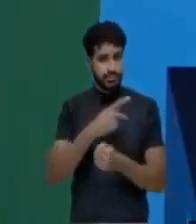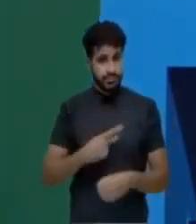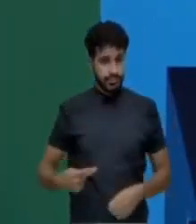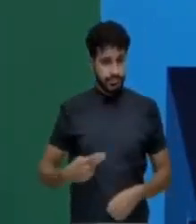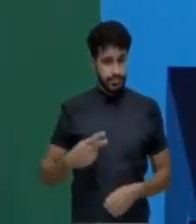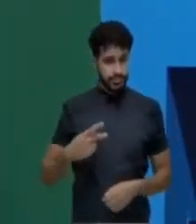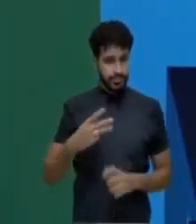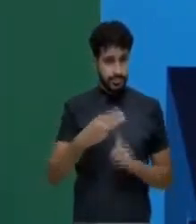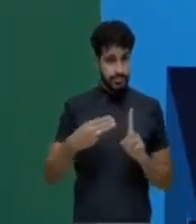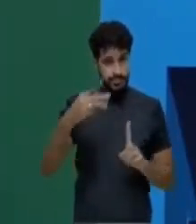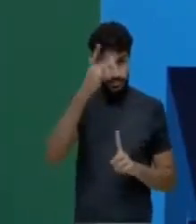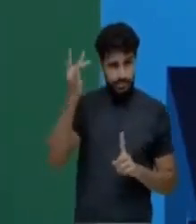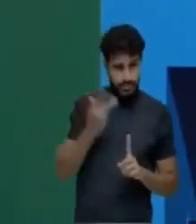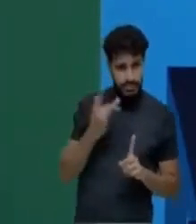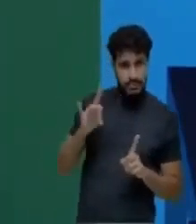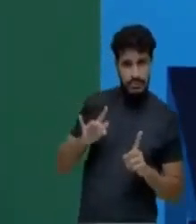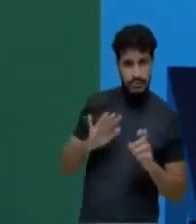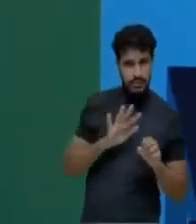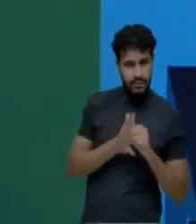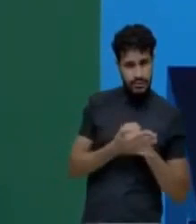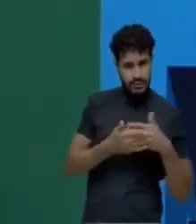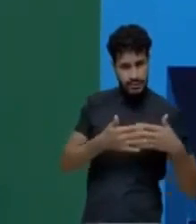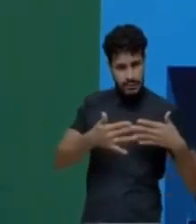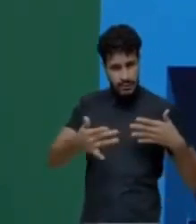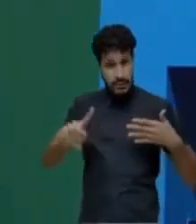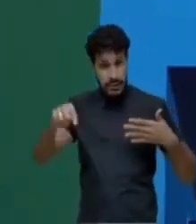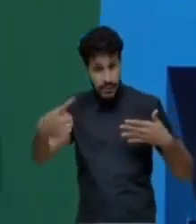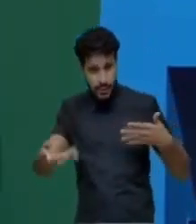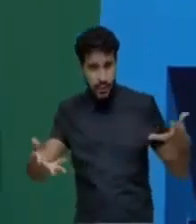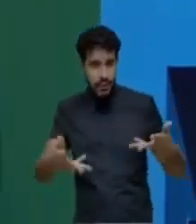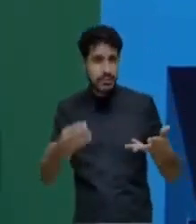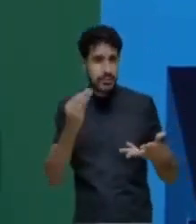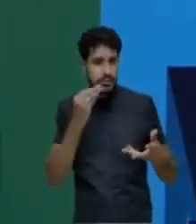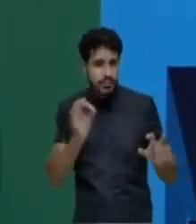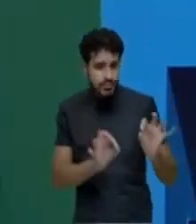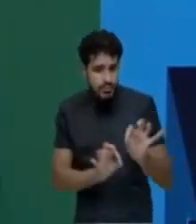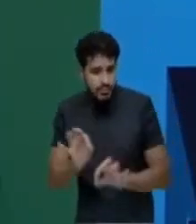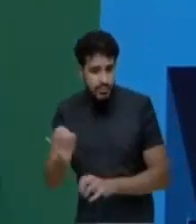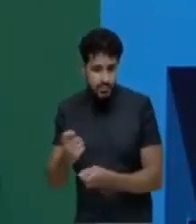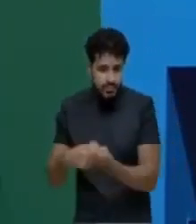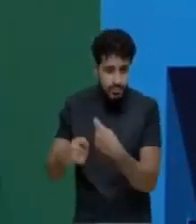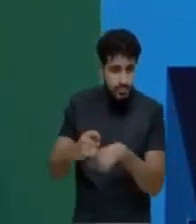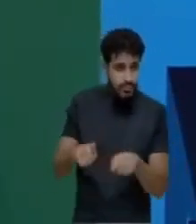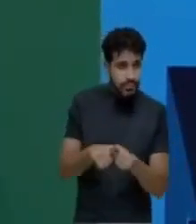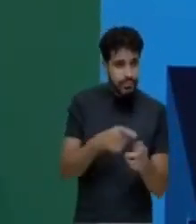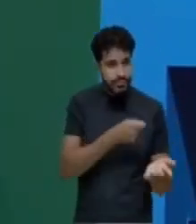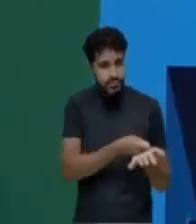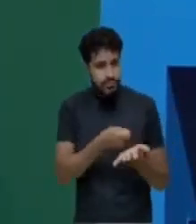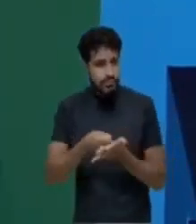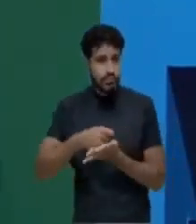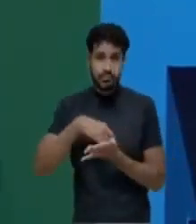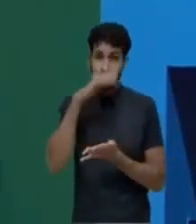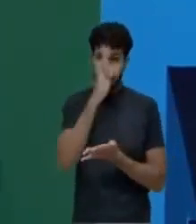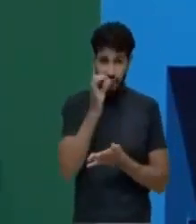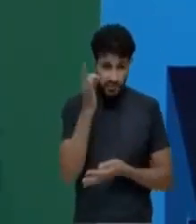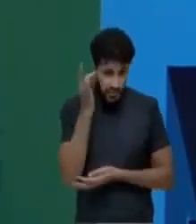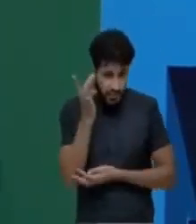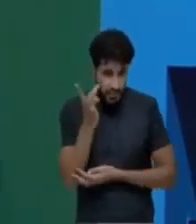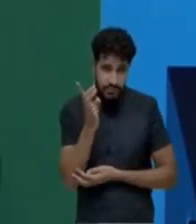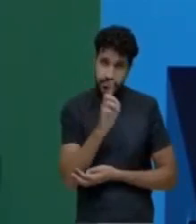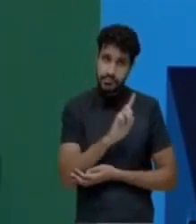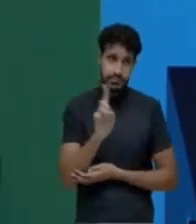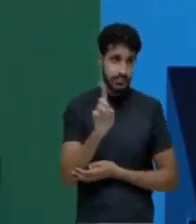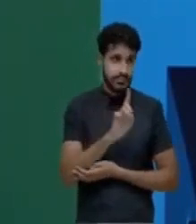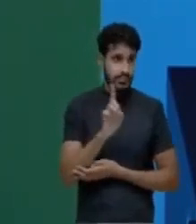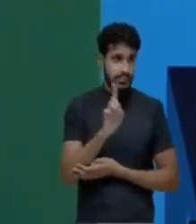muitas sequelas, tentar minimamente organizar o orçamento e as receitas no Brasil. Não está fácil, o cobertor